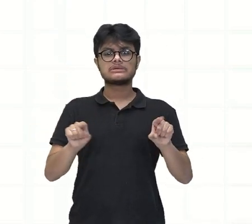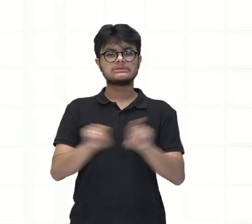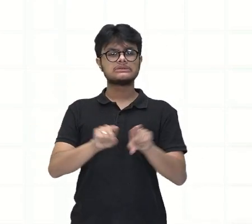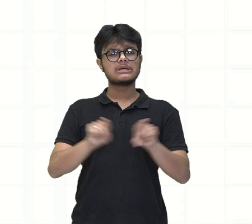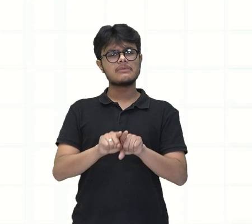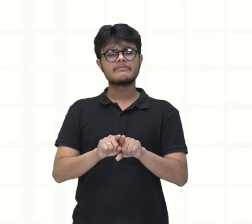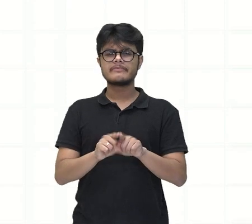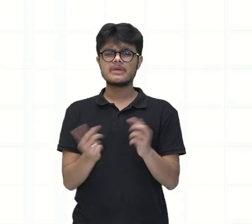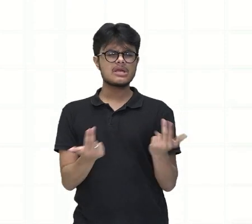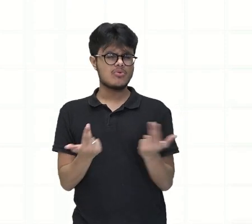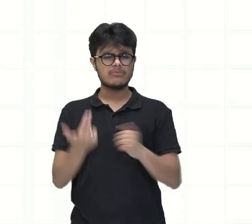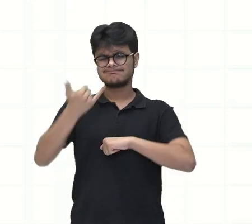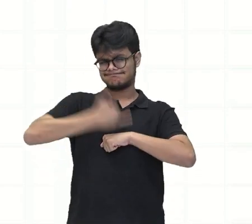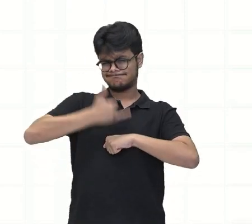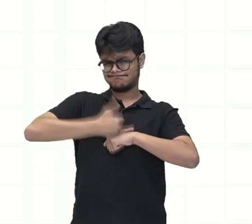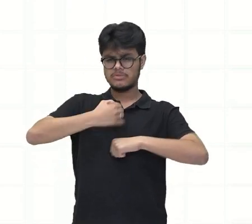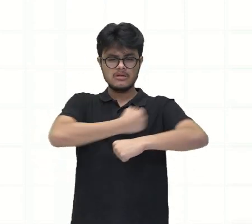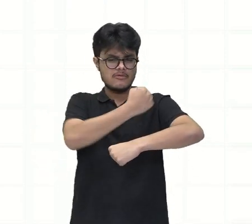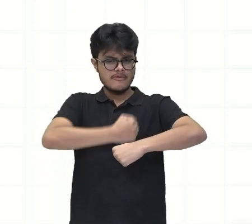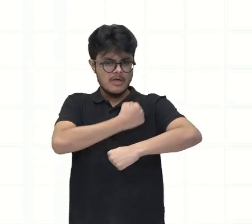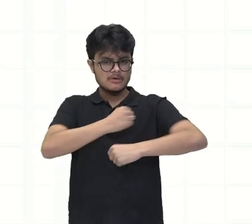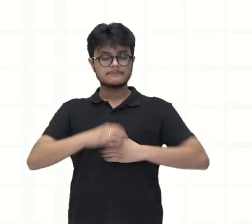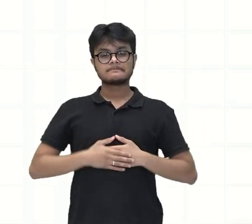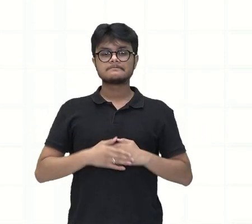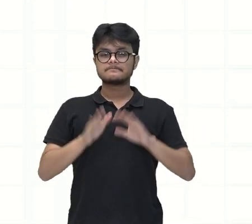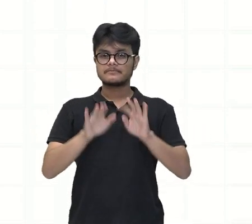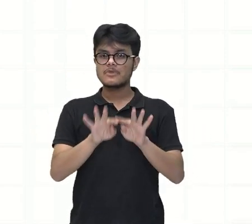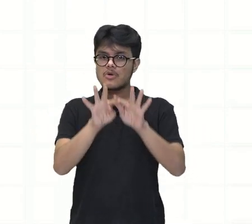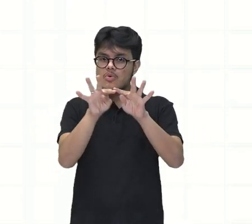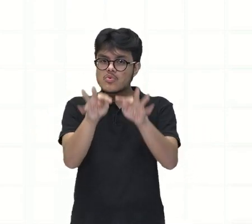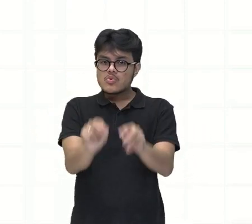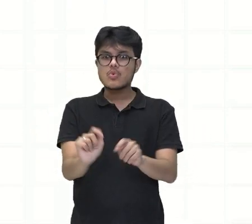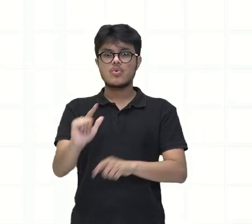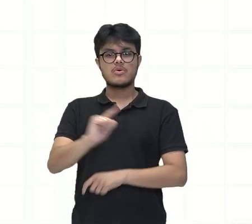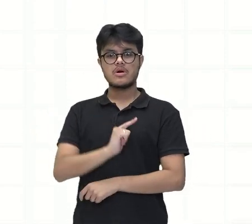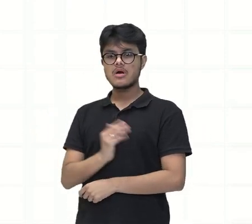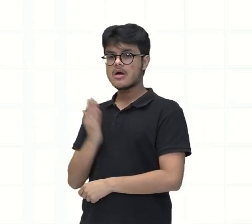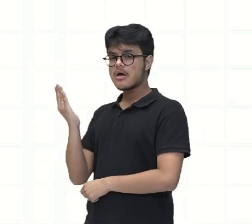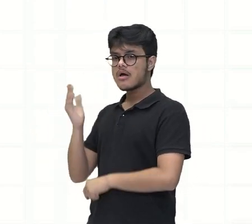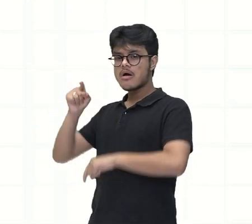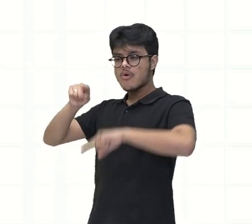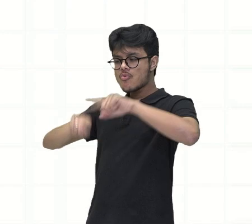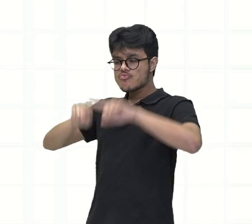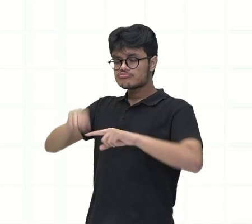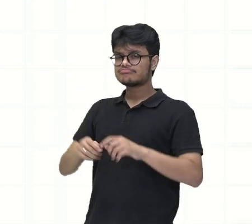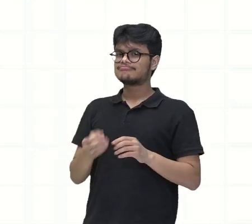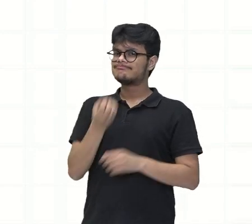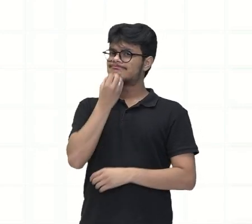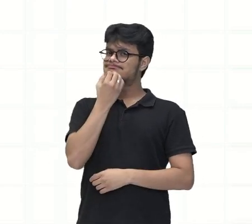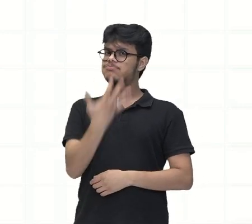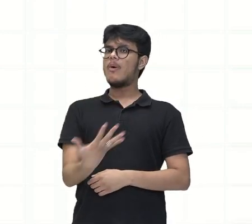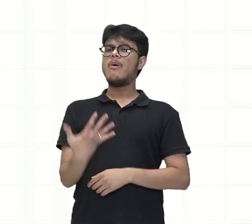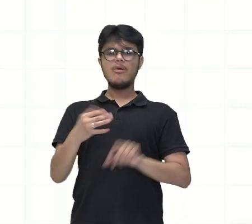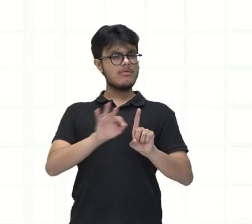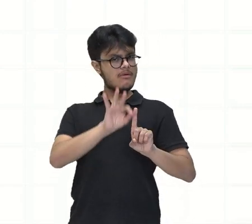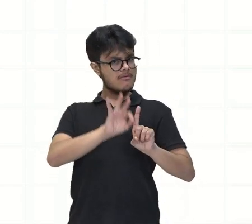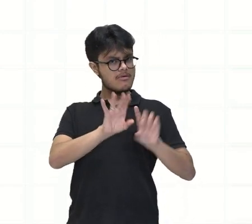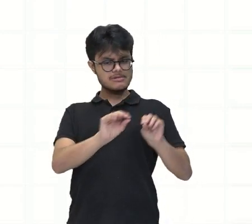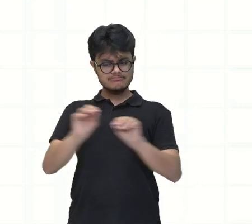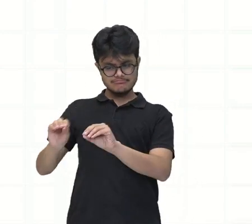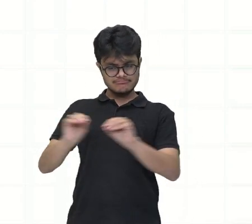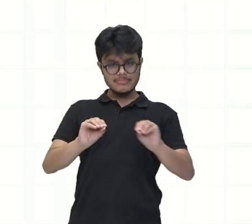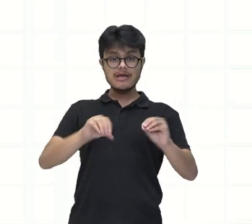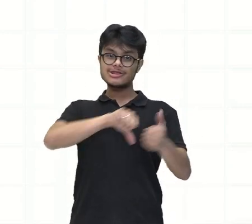de alumínio, numa panela de ferro. Então, todos estes materiais são ótimos condutores de